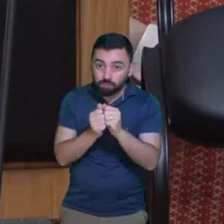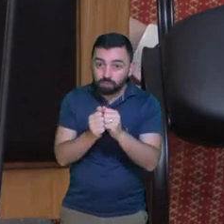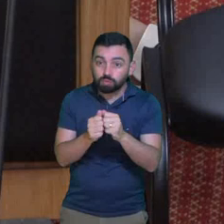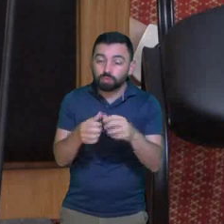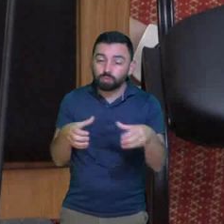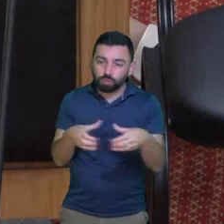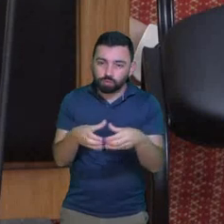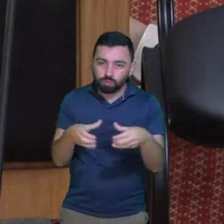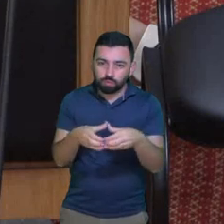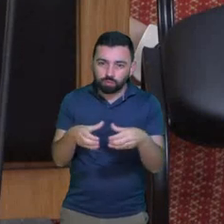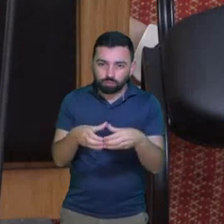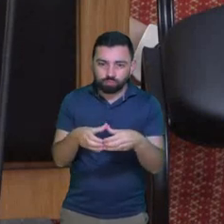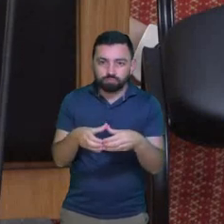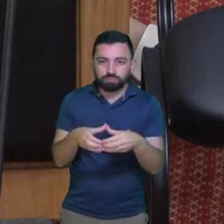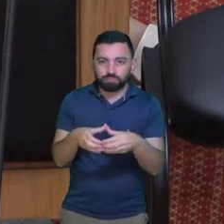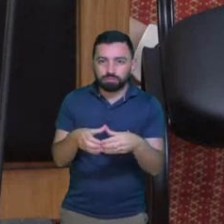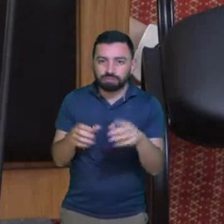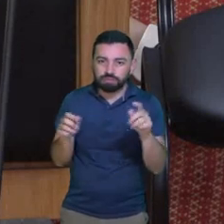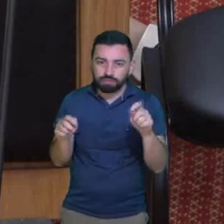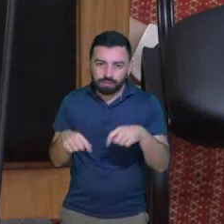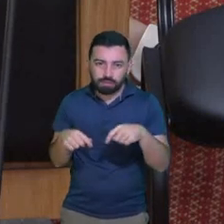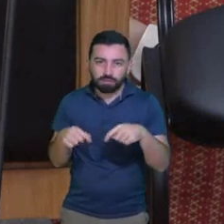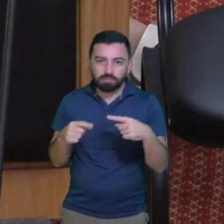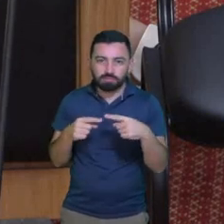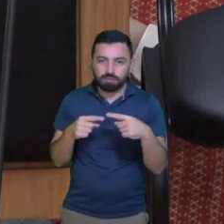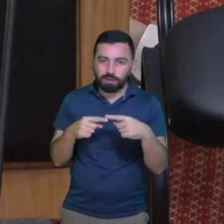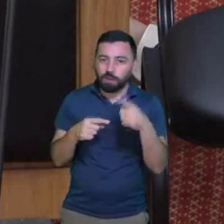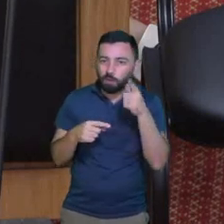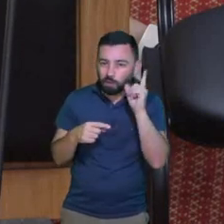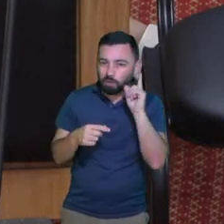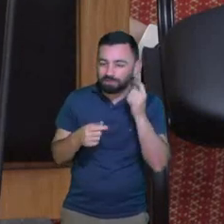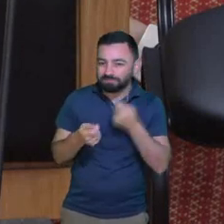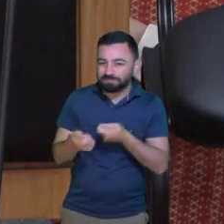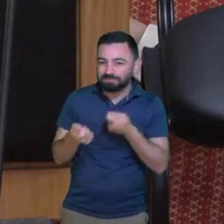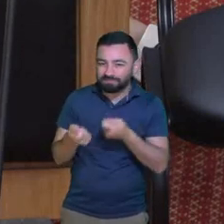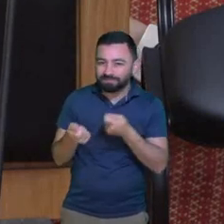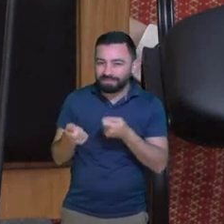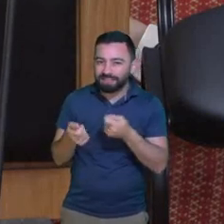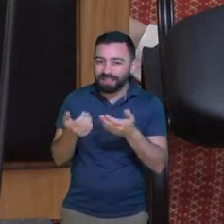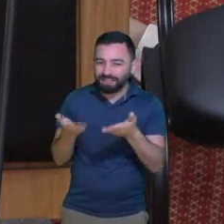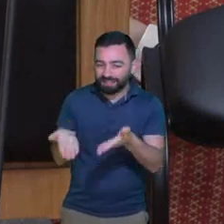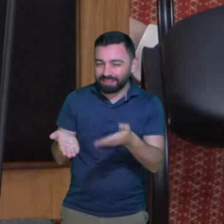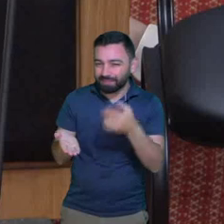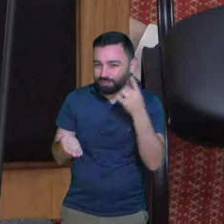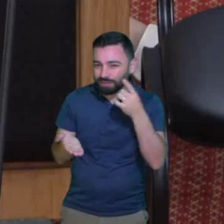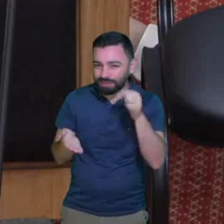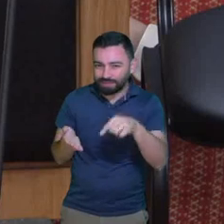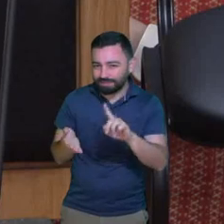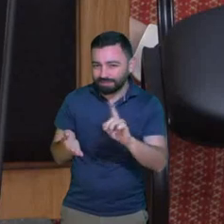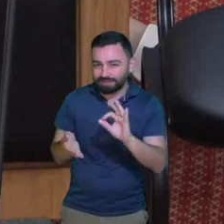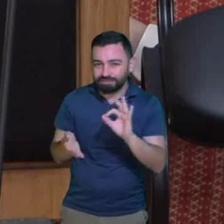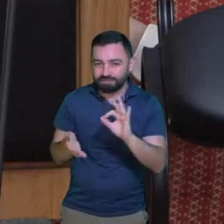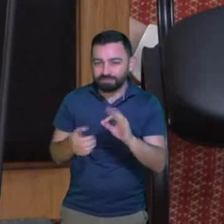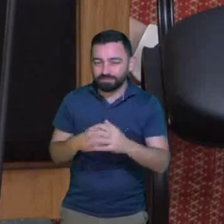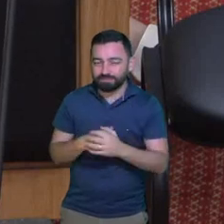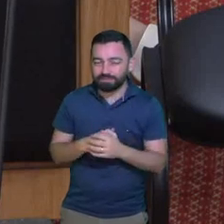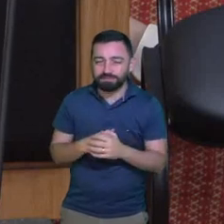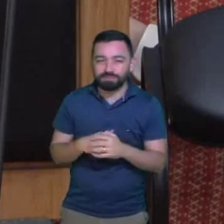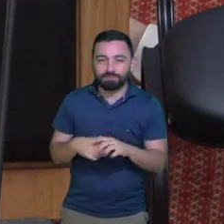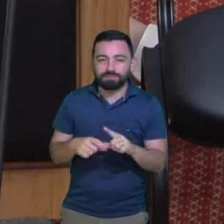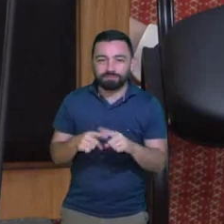também faça sentido para nós aí ontem eu provoquei a deputada mas é infelizmente ela não está aqui agora mas assim para nós